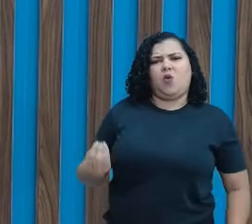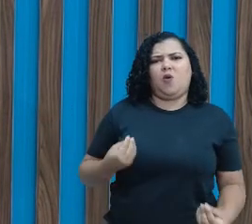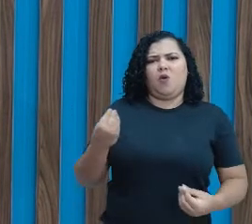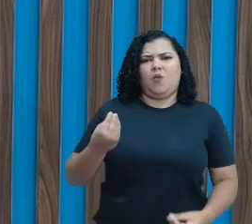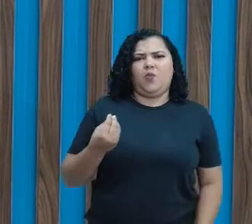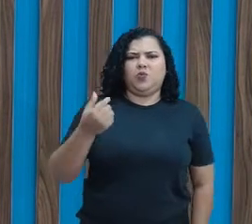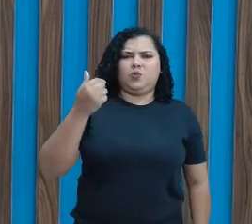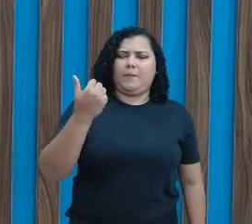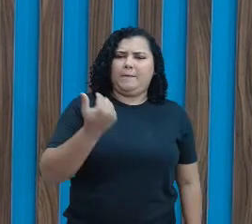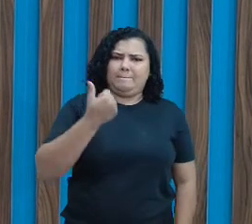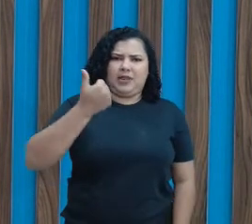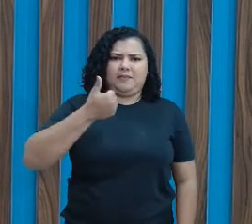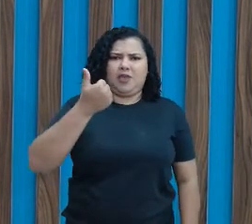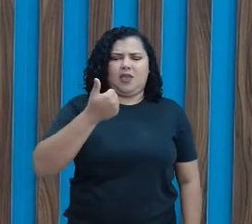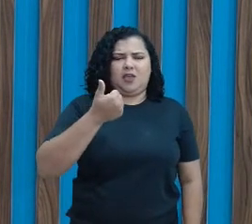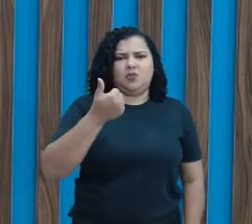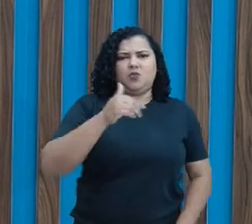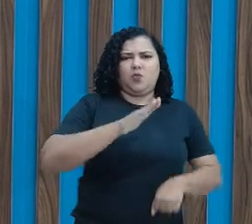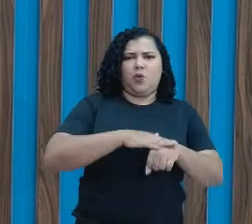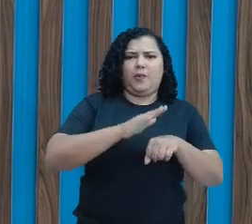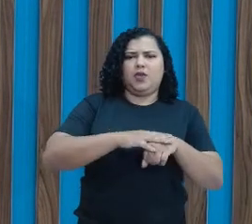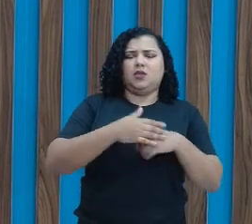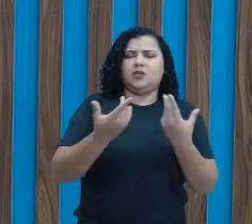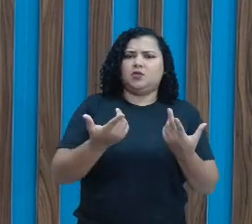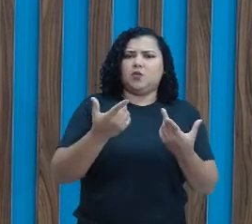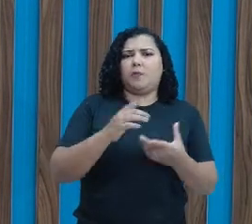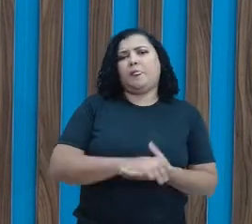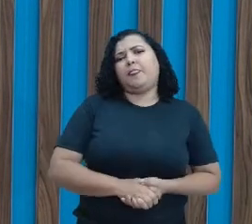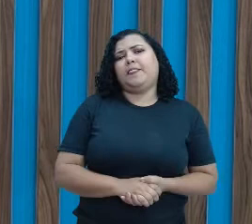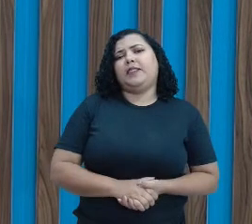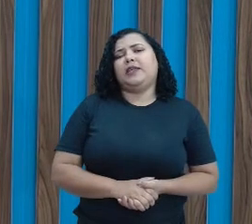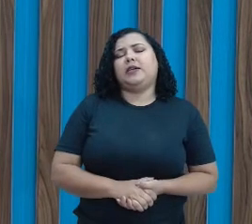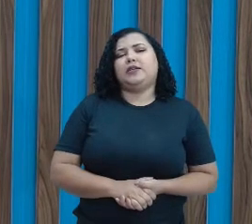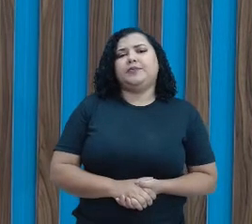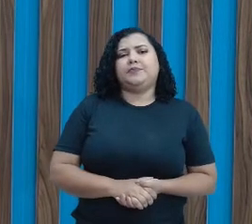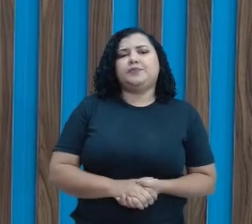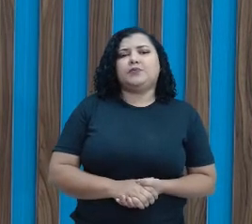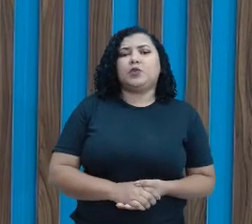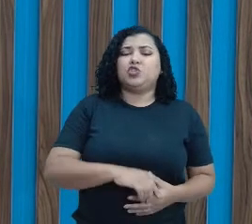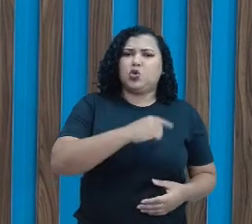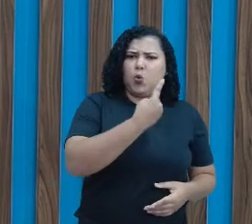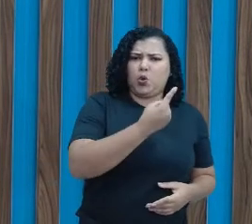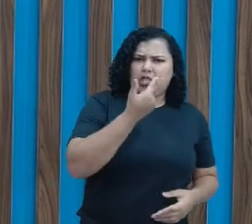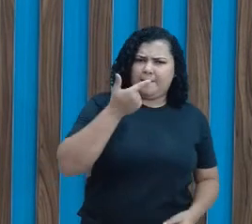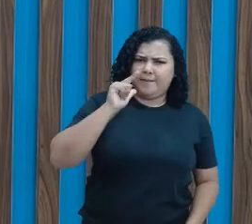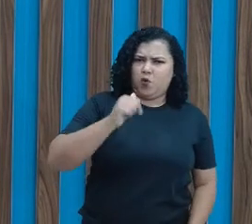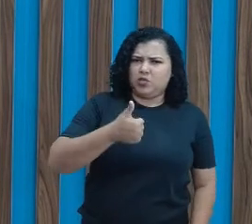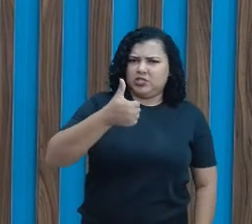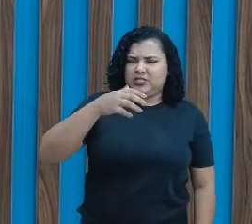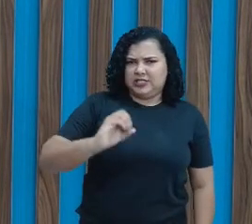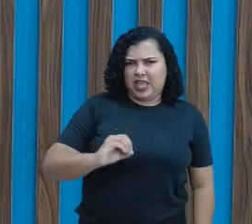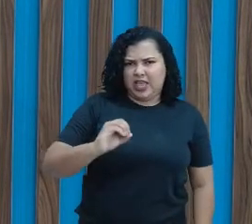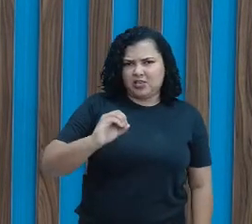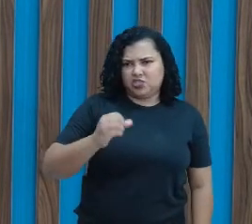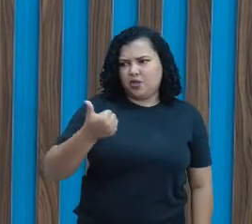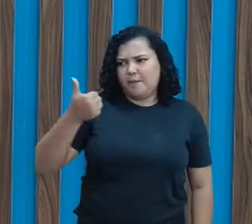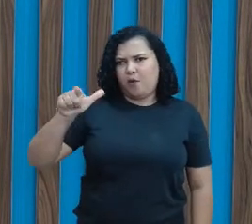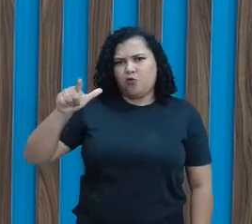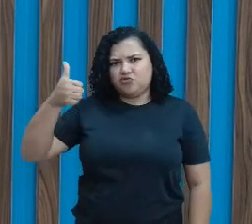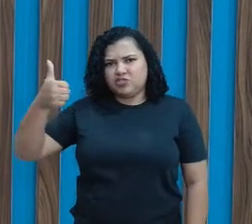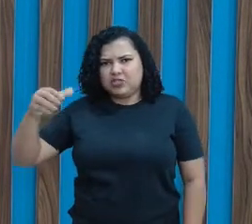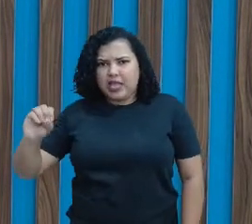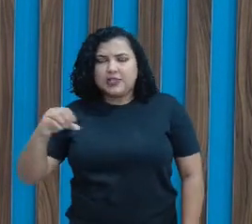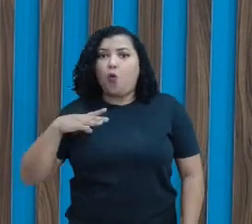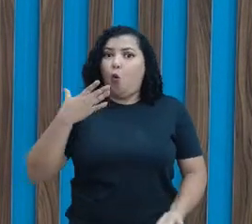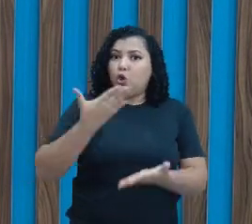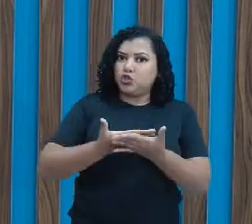primeira avaliação, na primeira situação de exercício que valia determinada pontuação, tirou 1 e daqui a pouco ele já tirou 10 e só o cabo